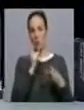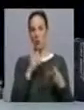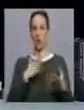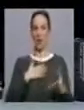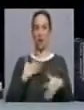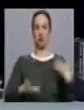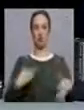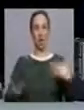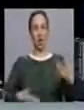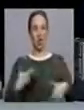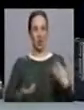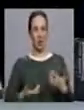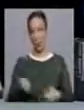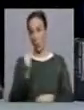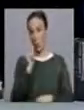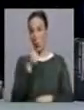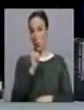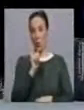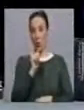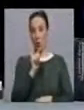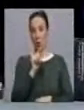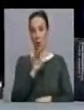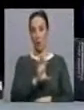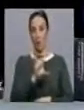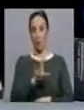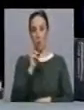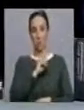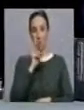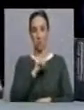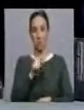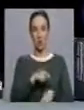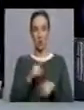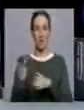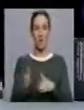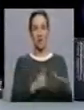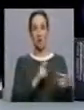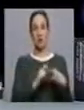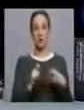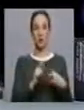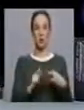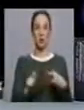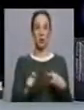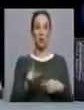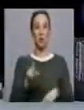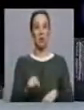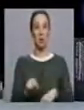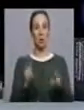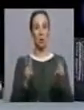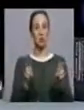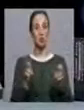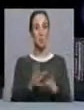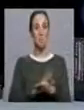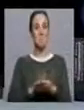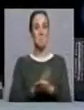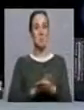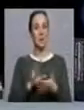muitas vezes são utilizadas de uma forma exagerada nesta fase particularmente e ao estoque basilar teve com